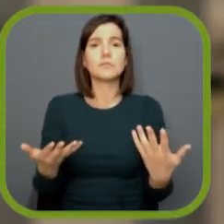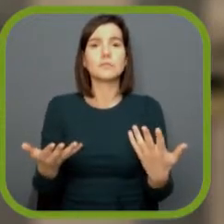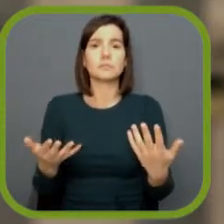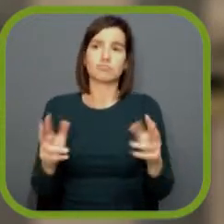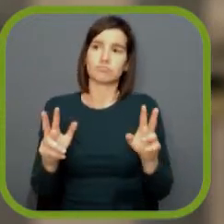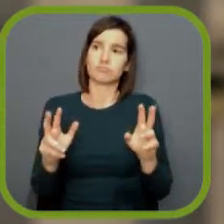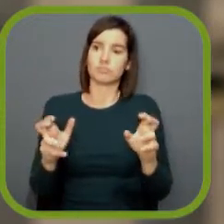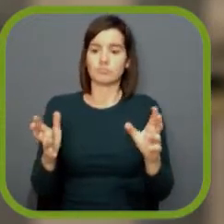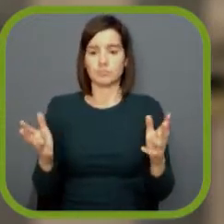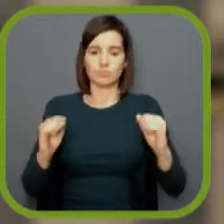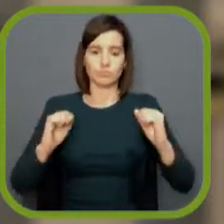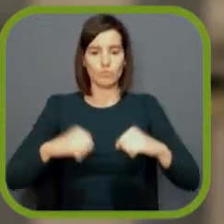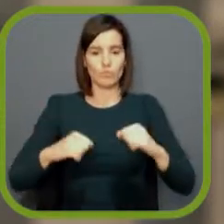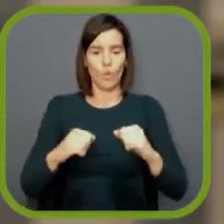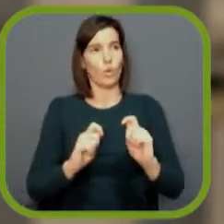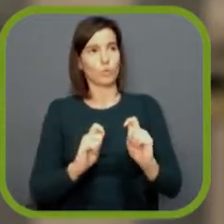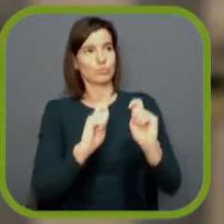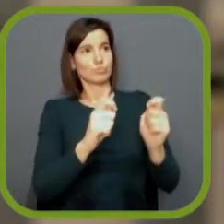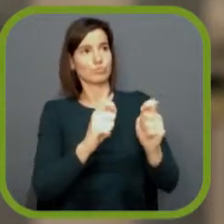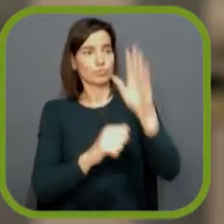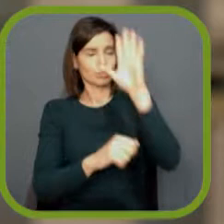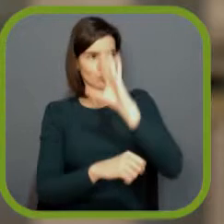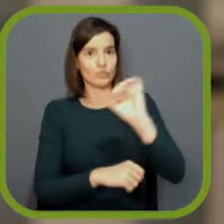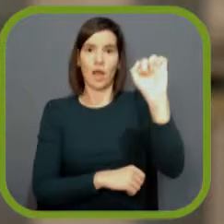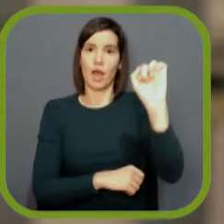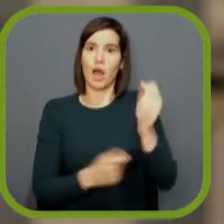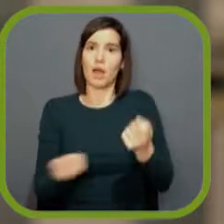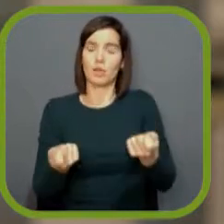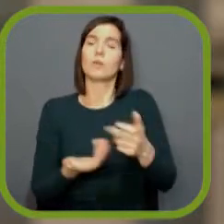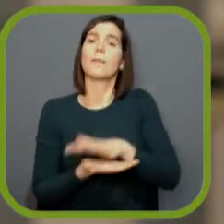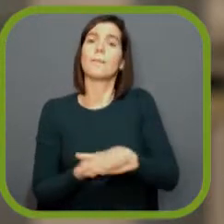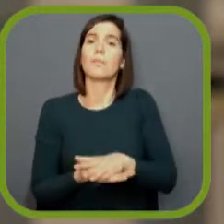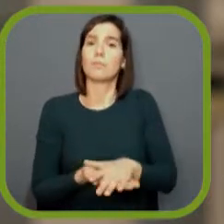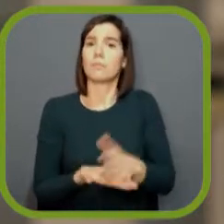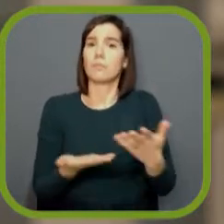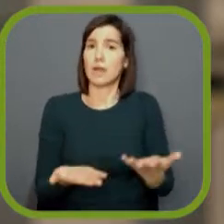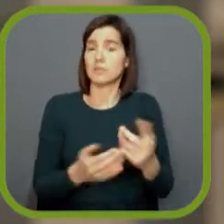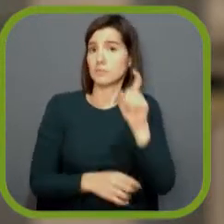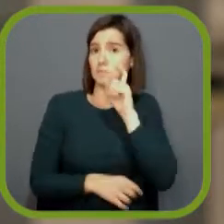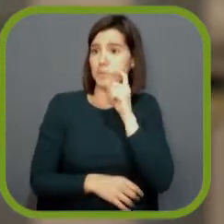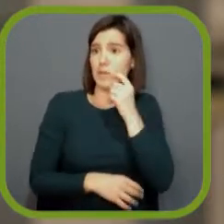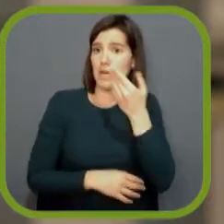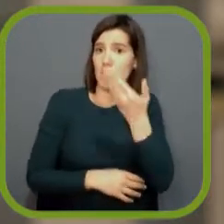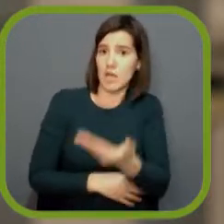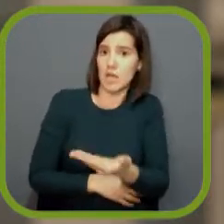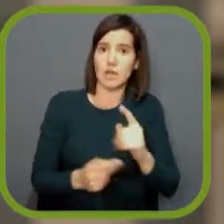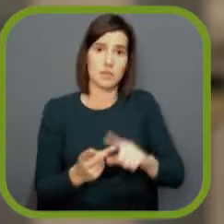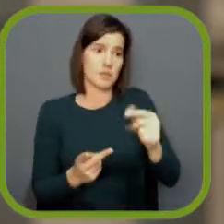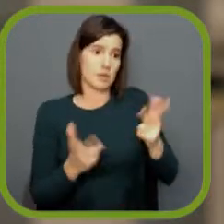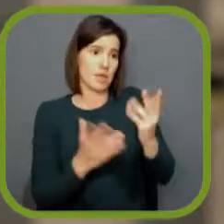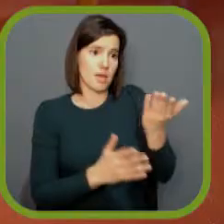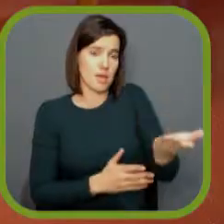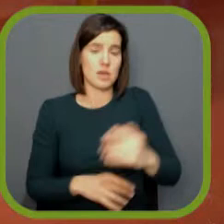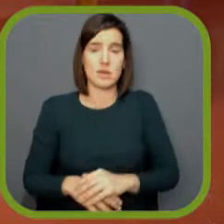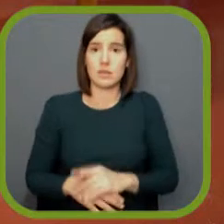da relação contratual que nós damos ao Estado tem por base uma dimensão de segurança e uma dimensão